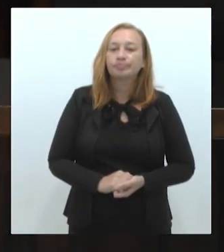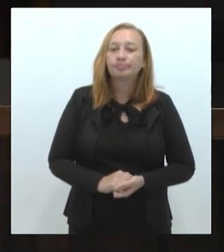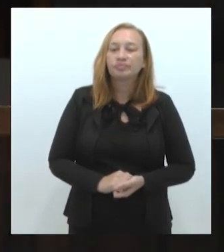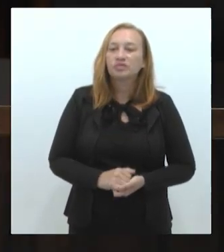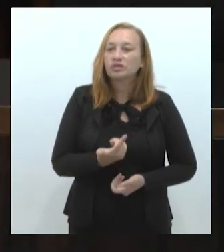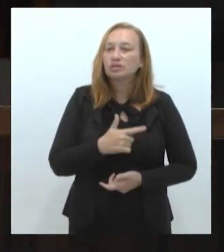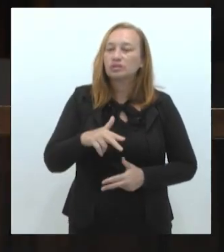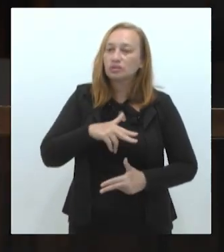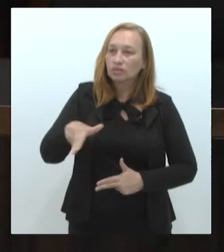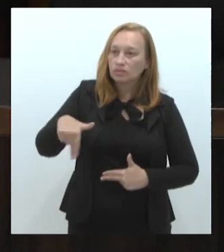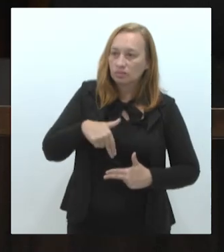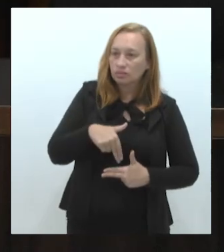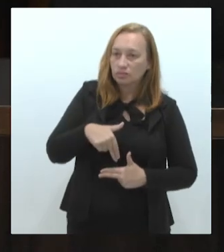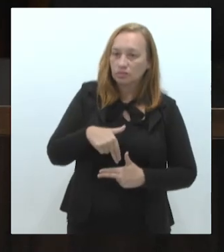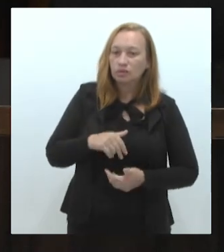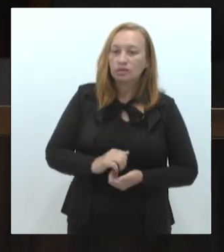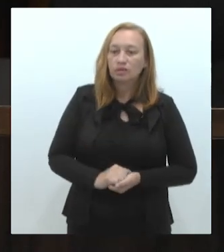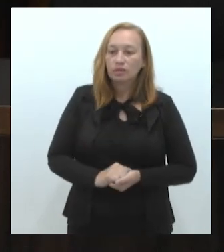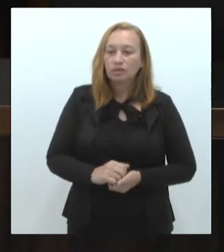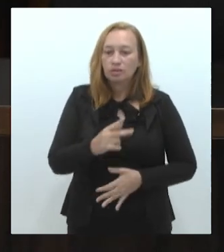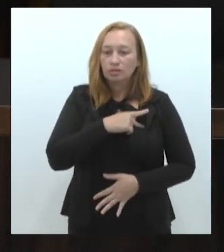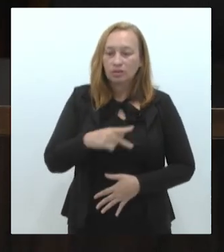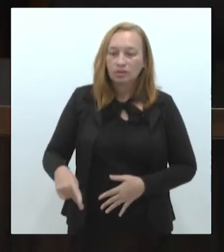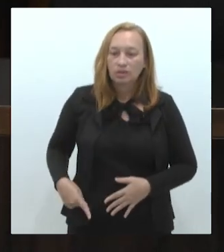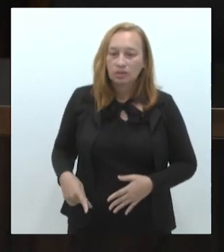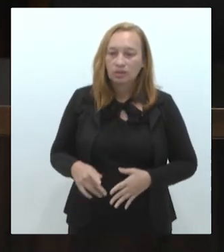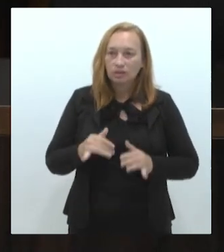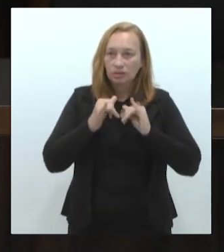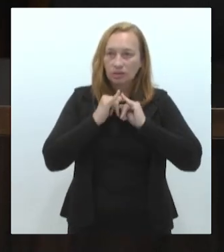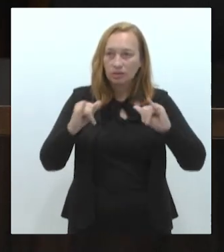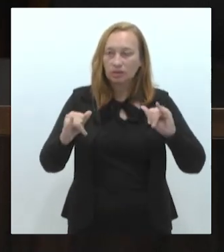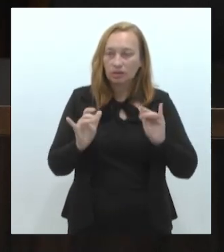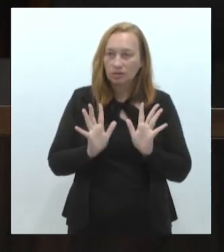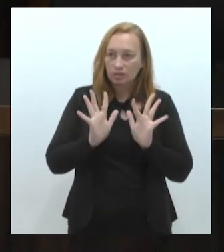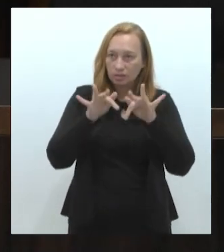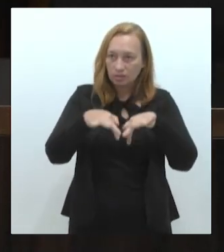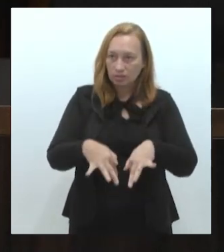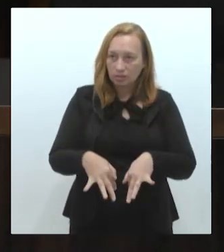Não havendo mais oradores inscritos, a presidência declara